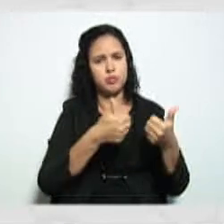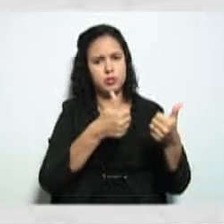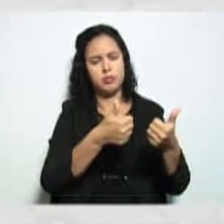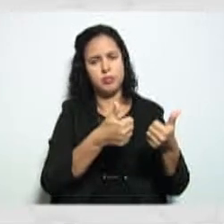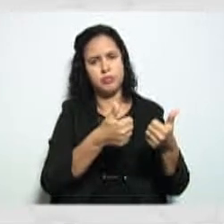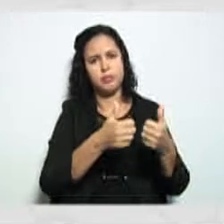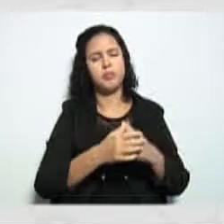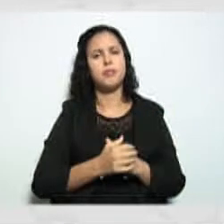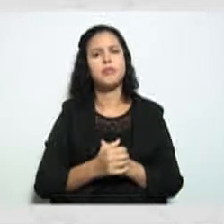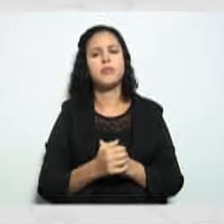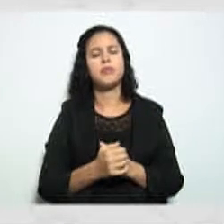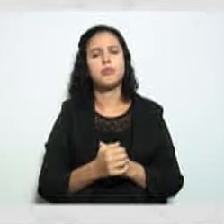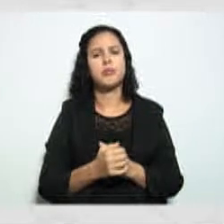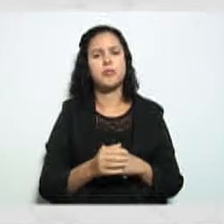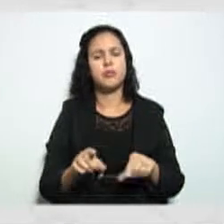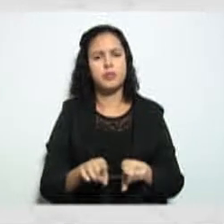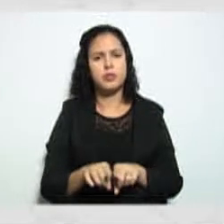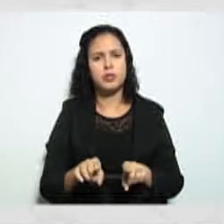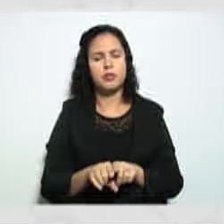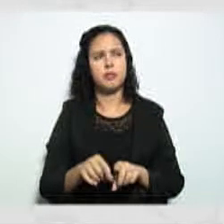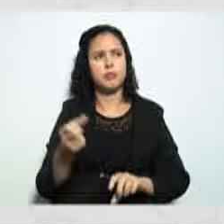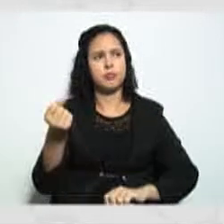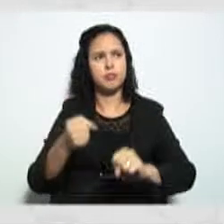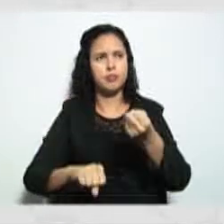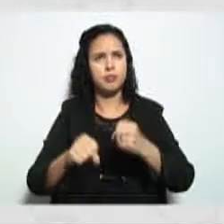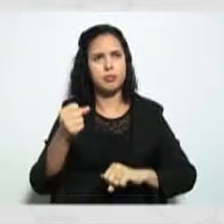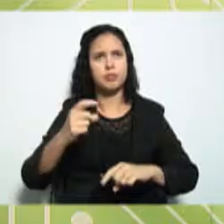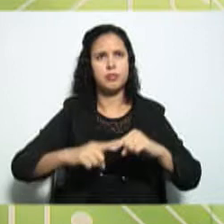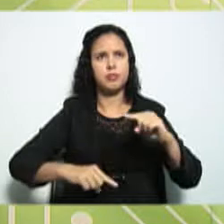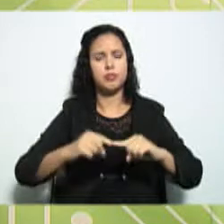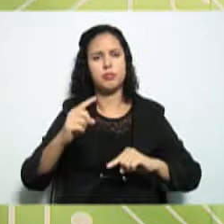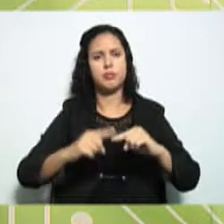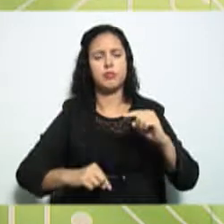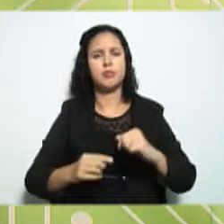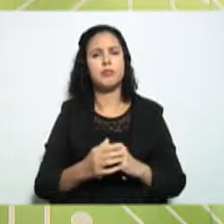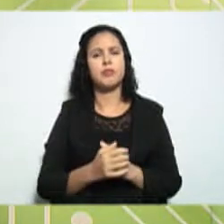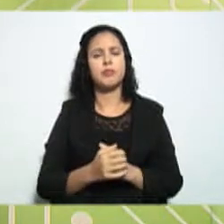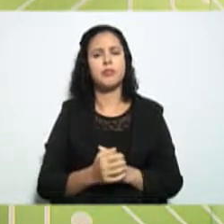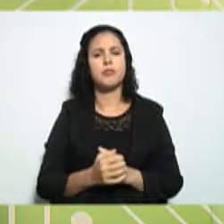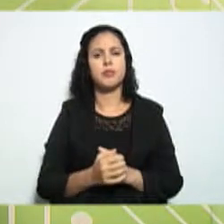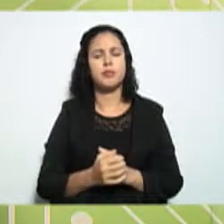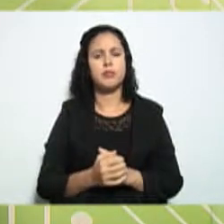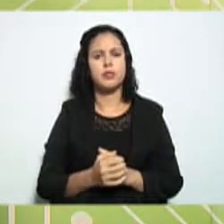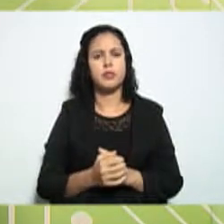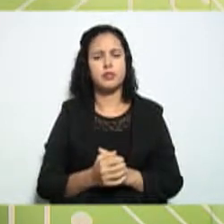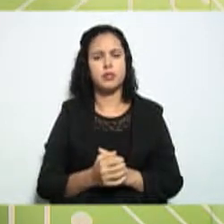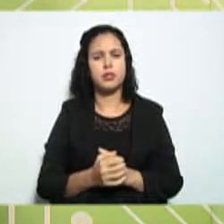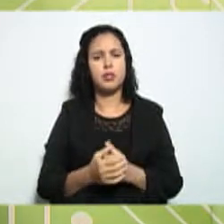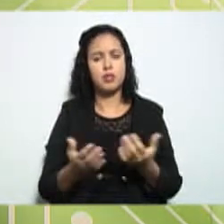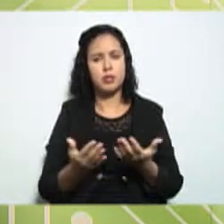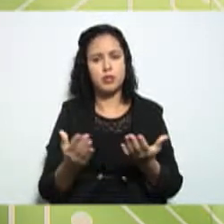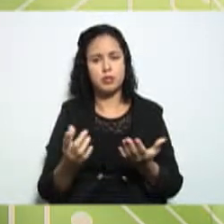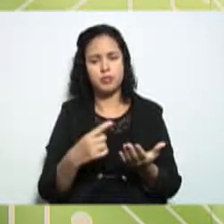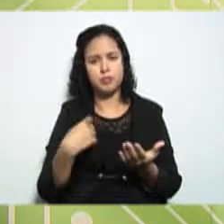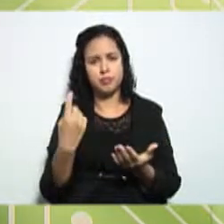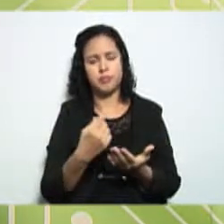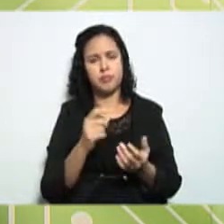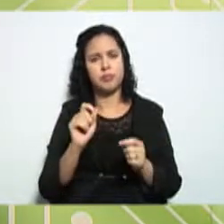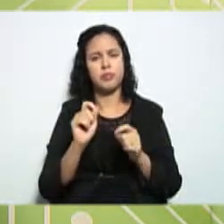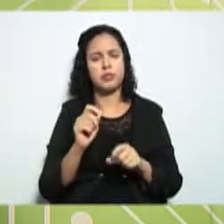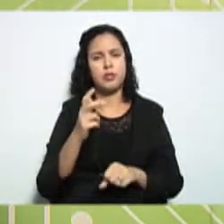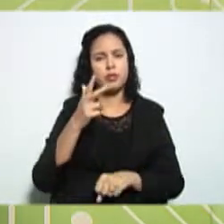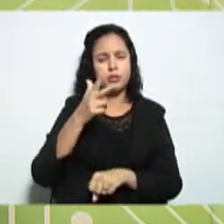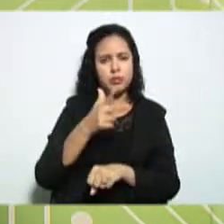agropecuária, além da industrialização dos produtos. Aí agora, gente, a gente preparou um material externo para